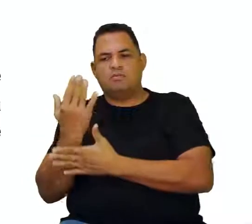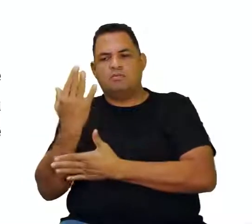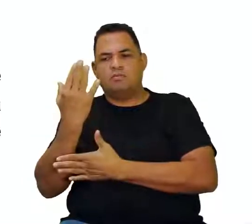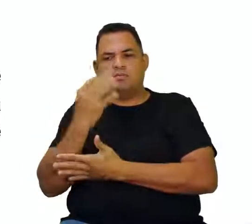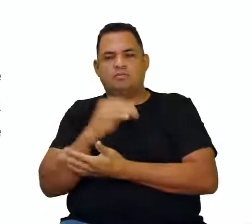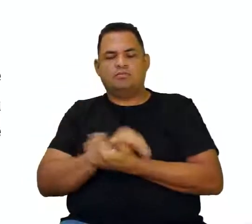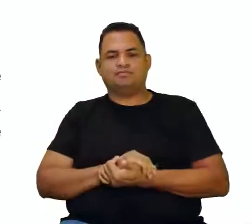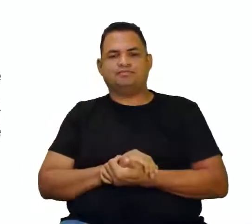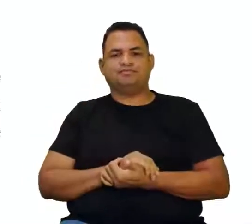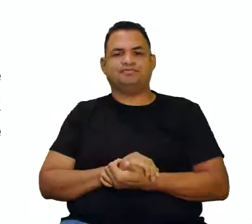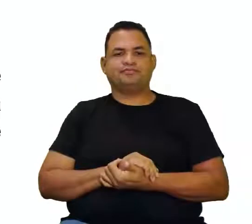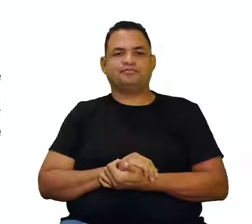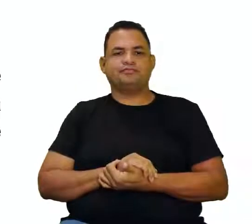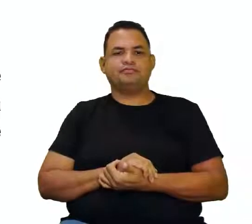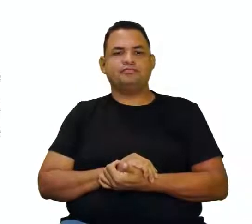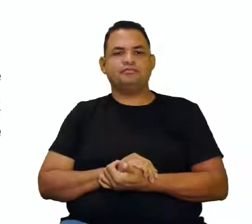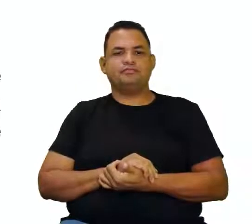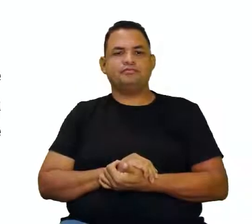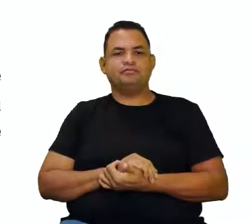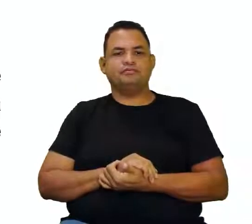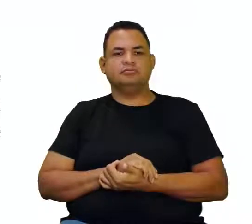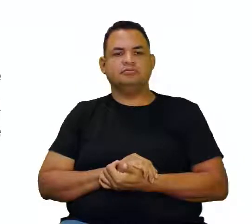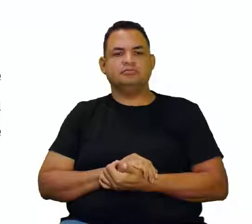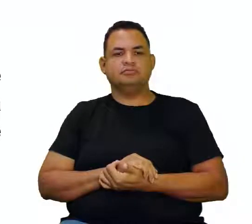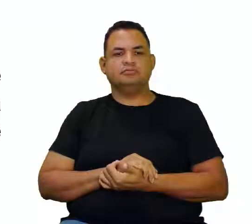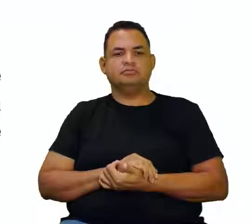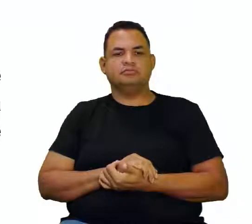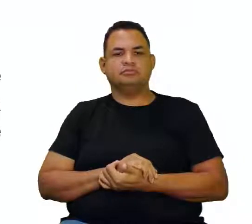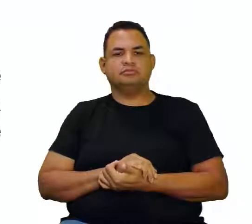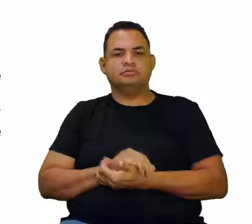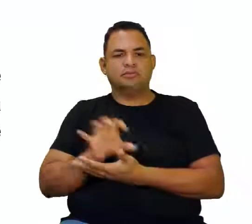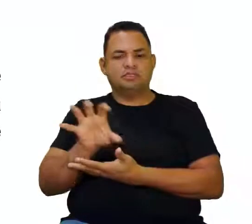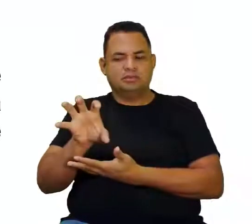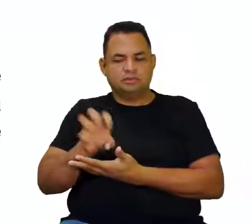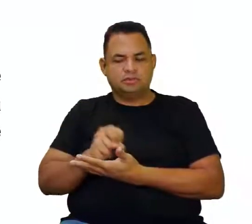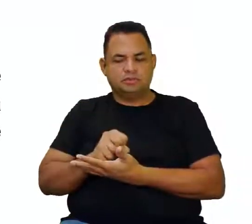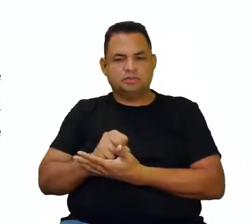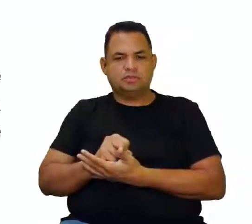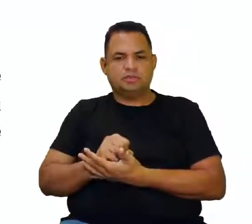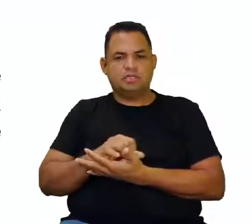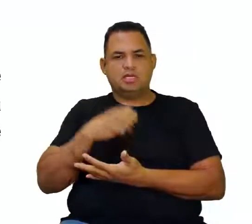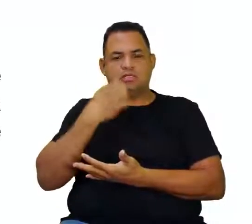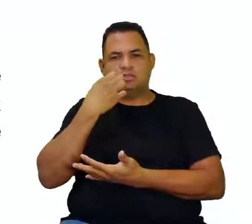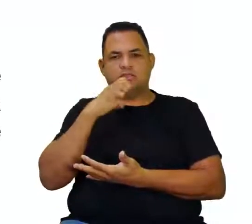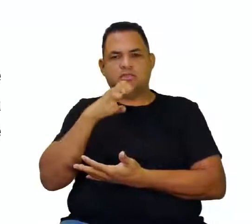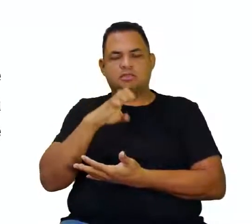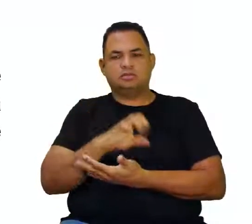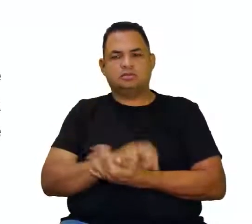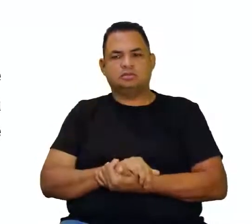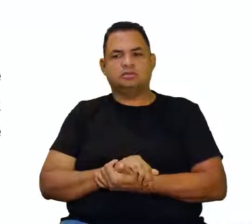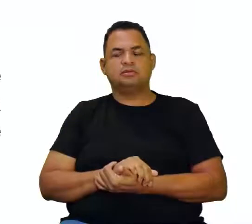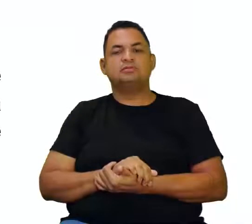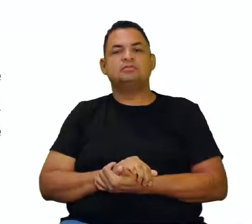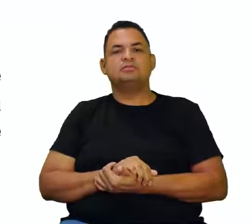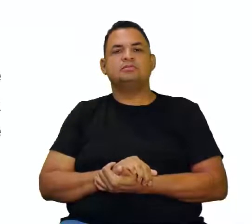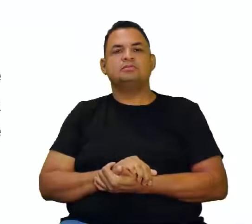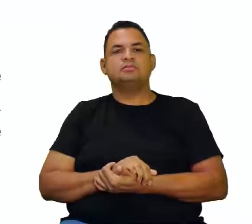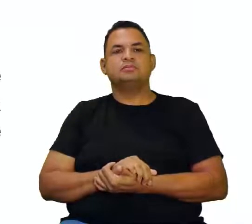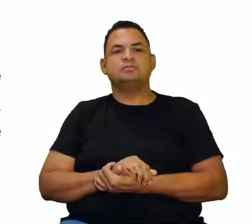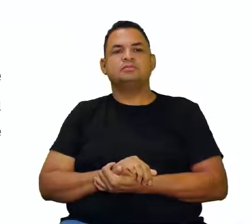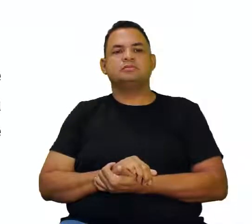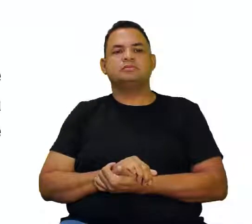sentido aqui. E aqui nós temos a absorção de energia. Aí ele quer que a gente diga